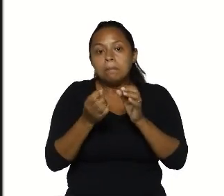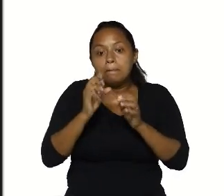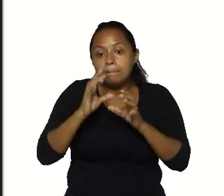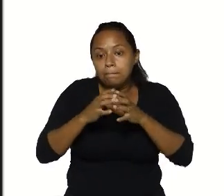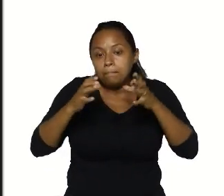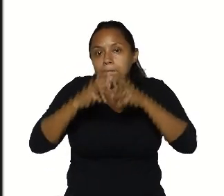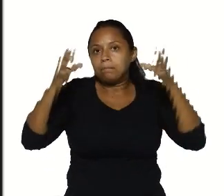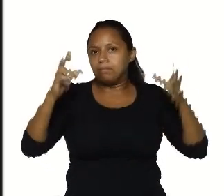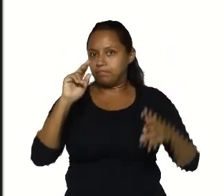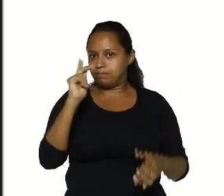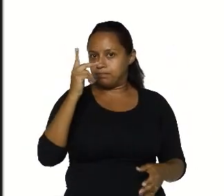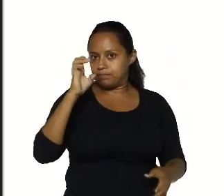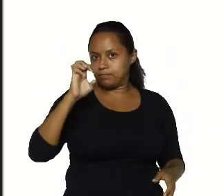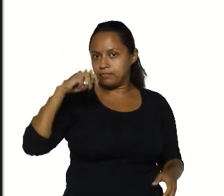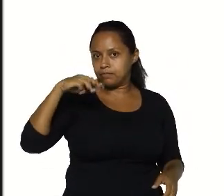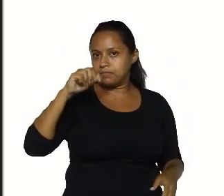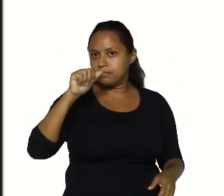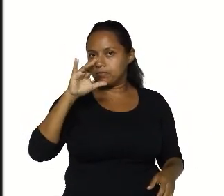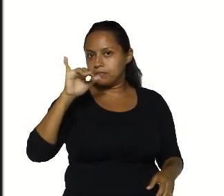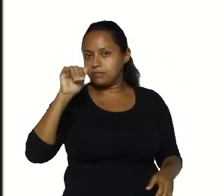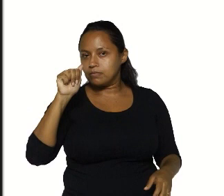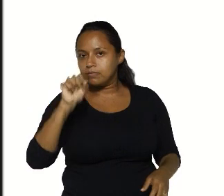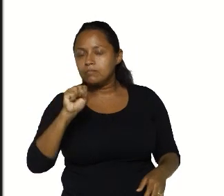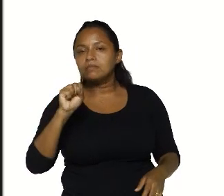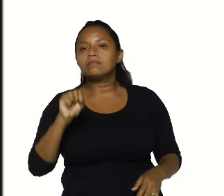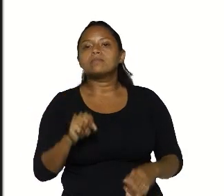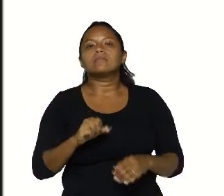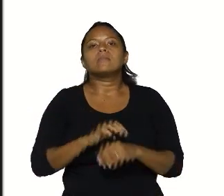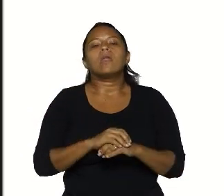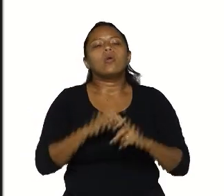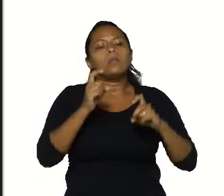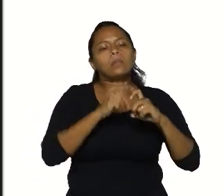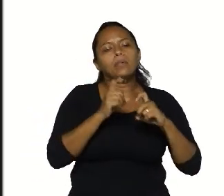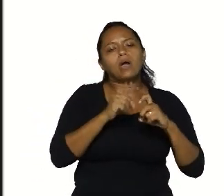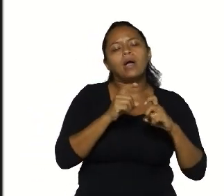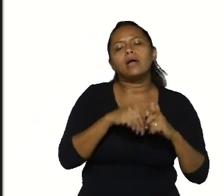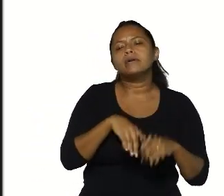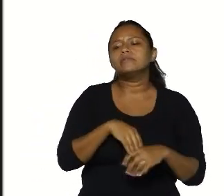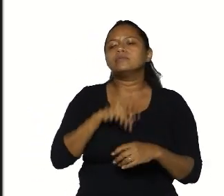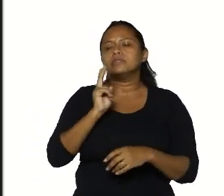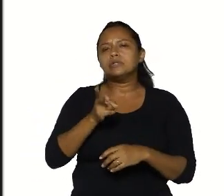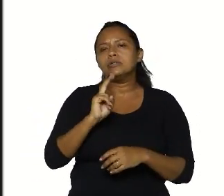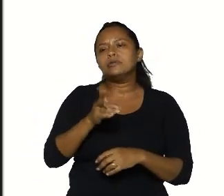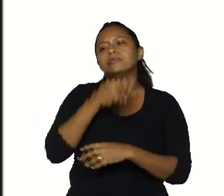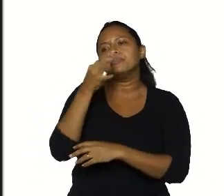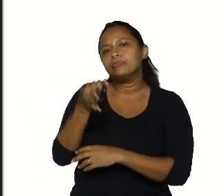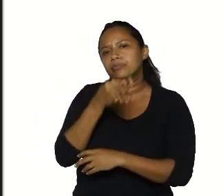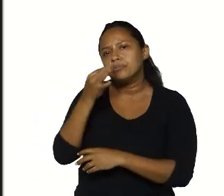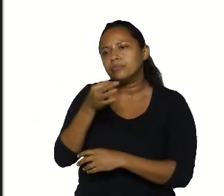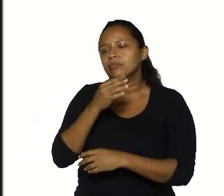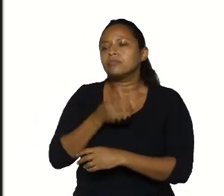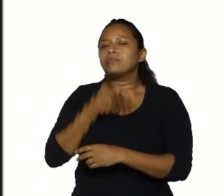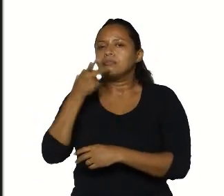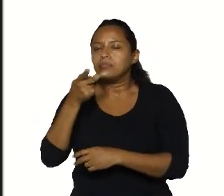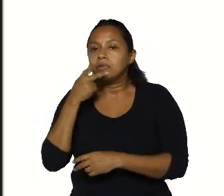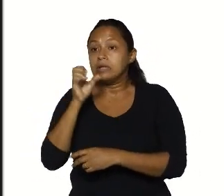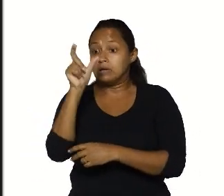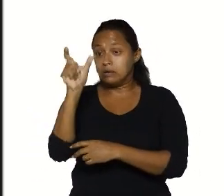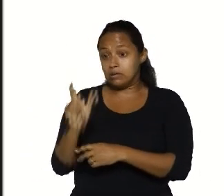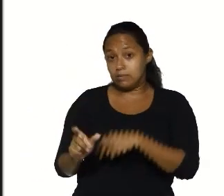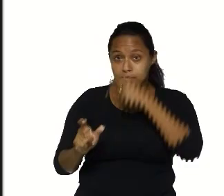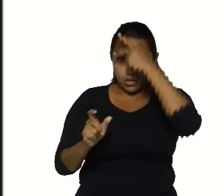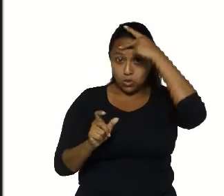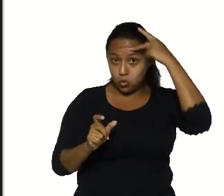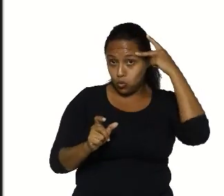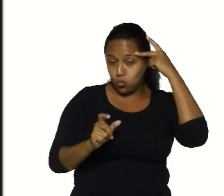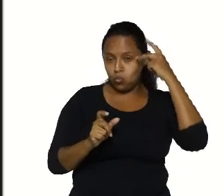hormônio, ele muitas das vezes é sugerido pelos médicos quando um paciente ele tem um baixo número de hemácias. Muitas das